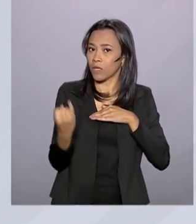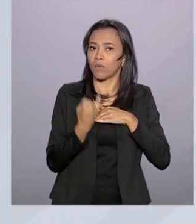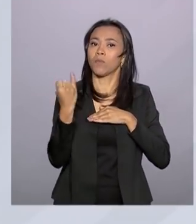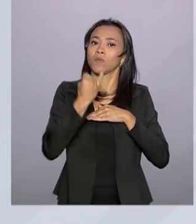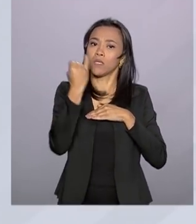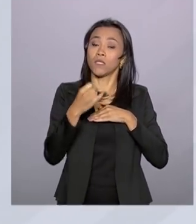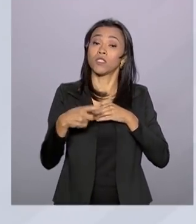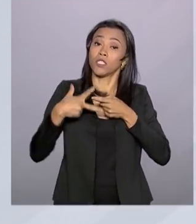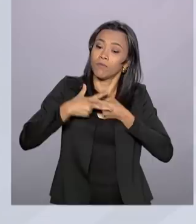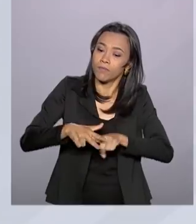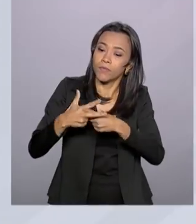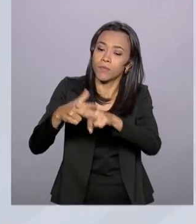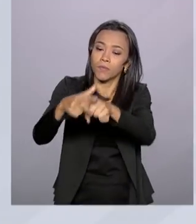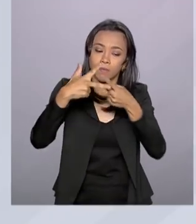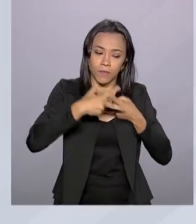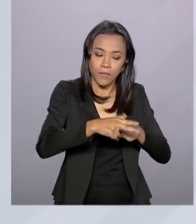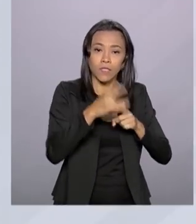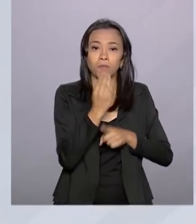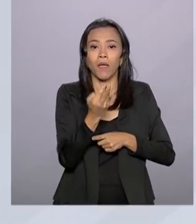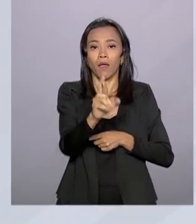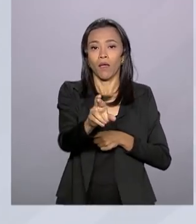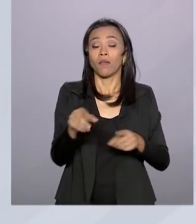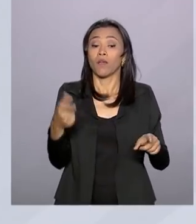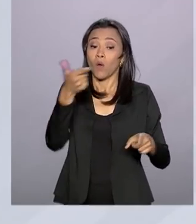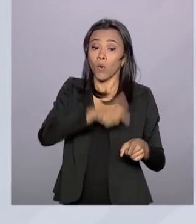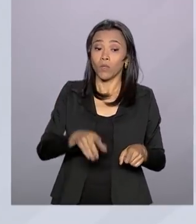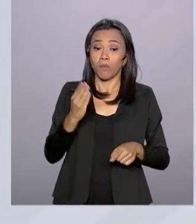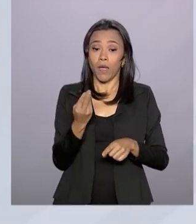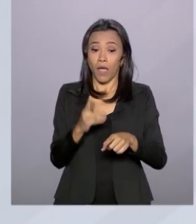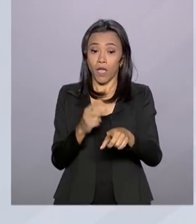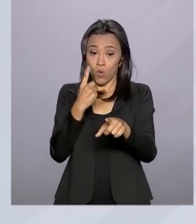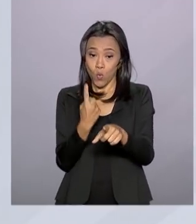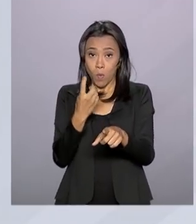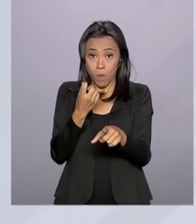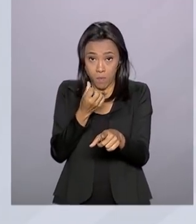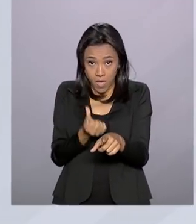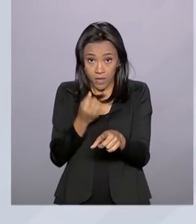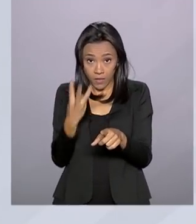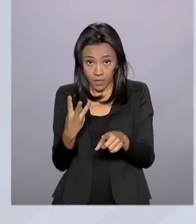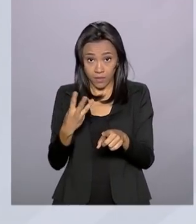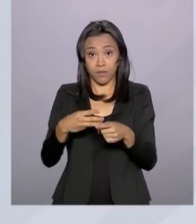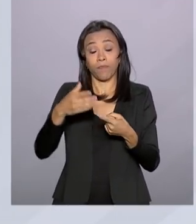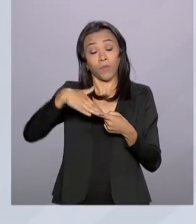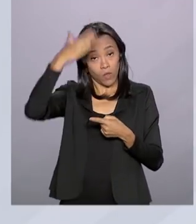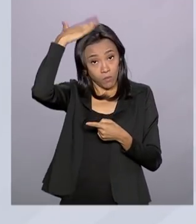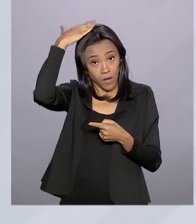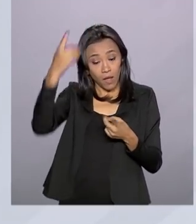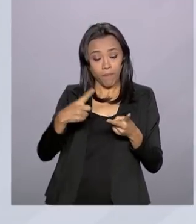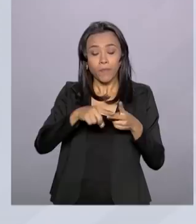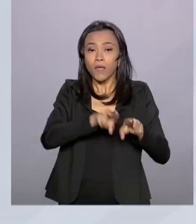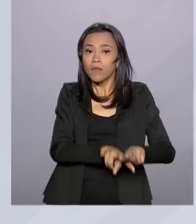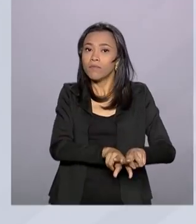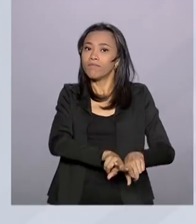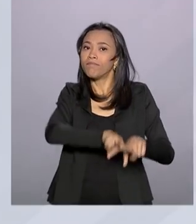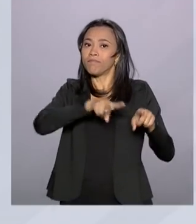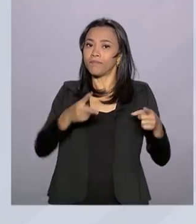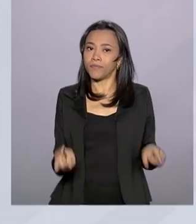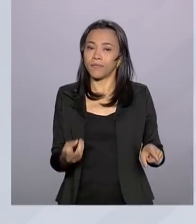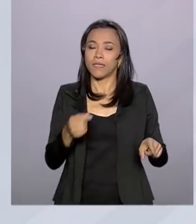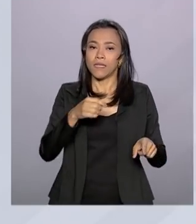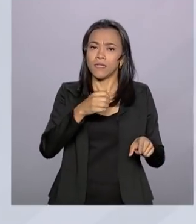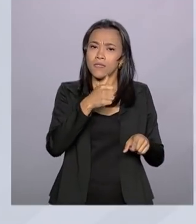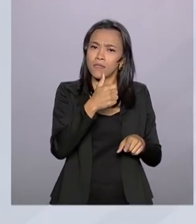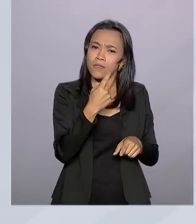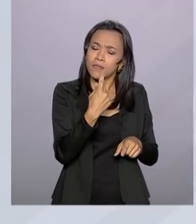na reforma de rodovias. Entre elas, a conclusão da BR-163, no Pará, e a duplicação das BR-101,